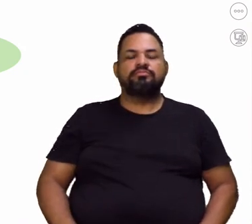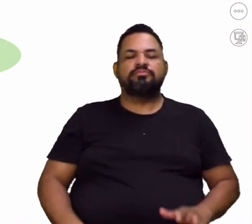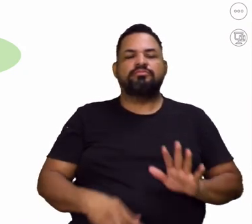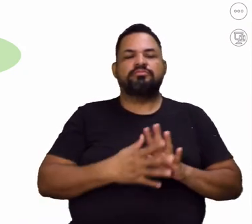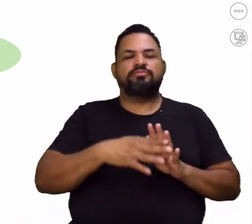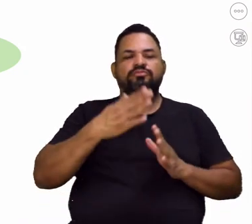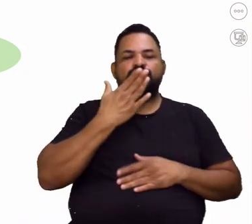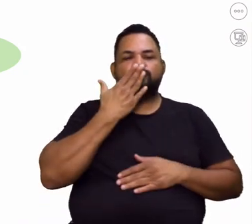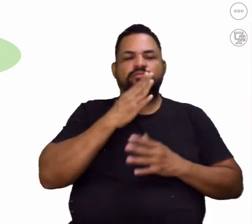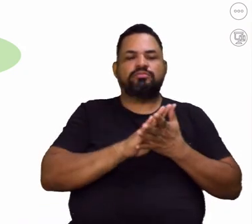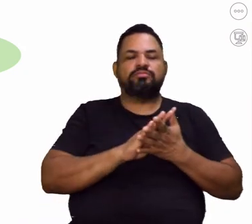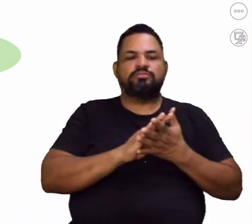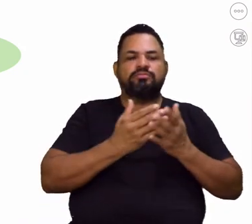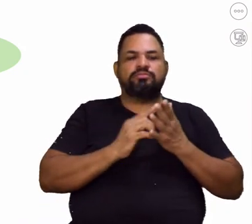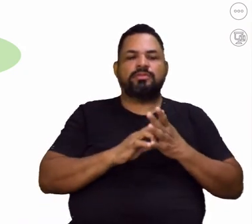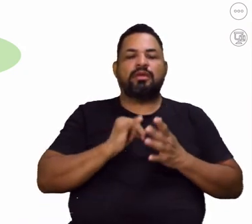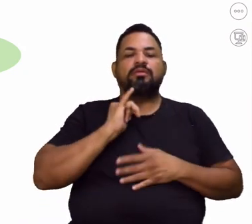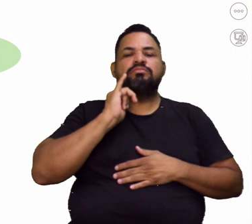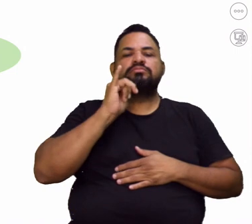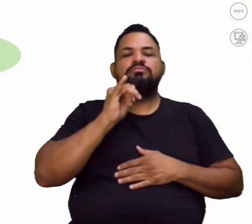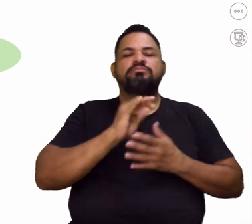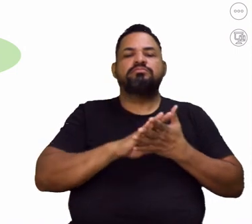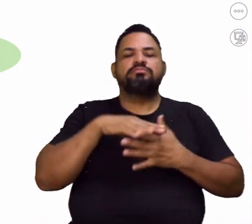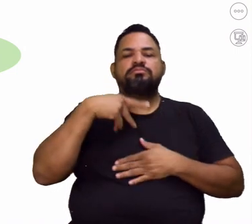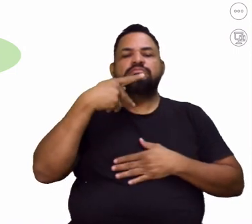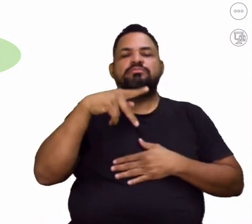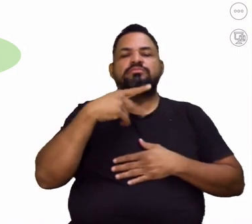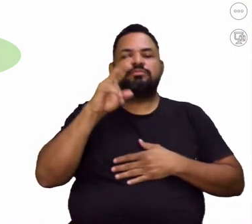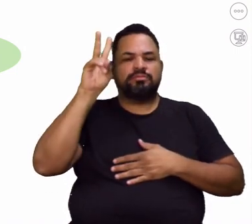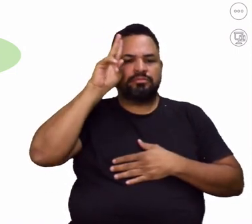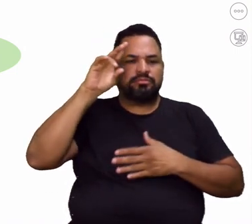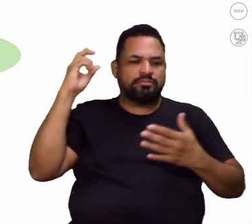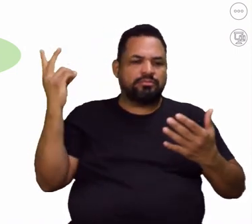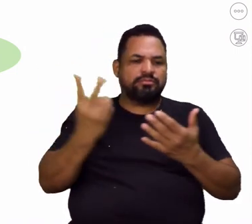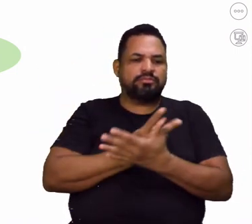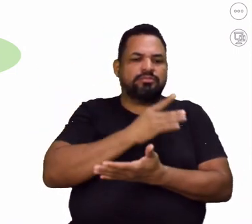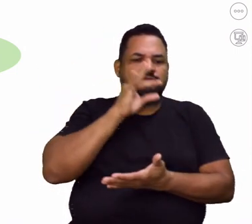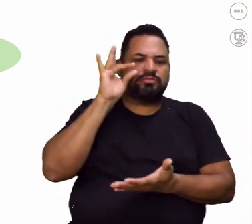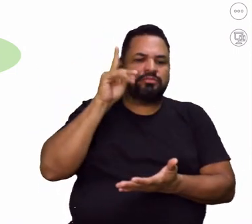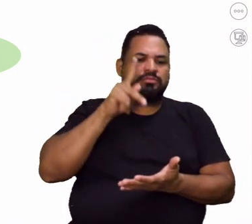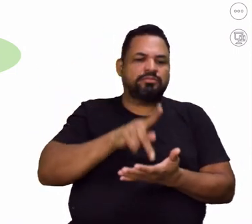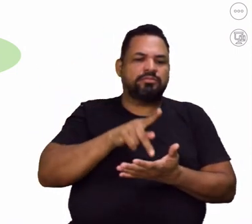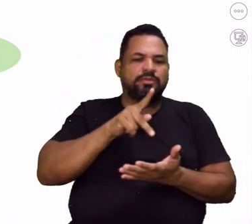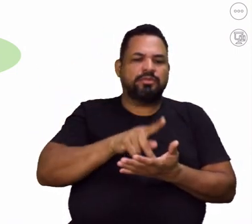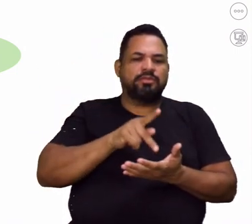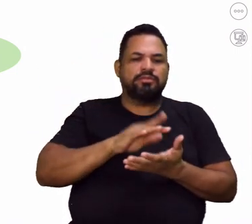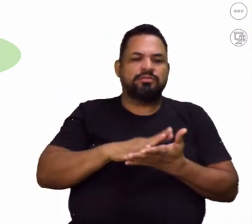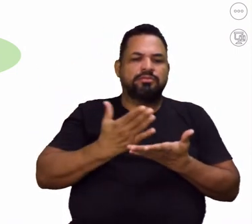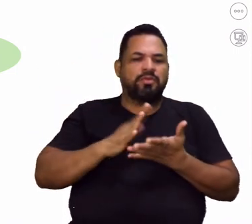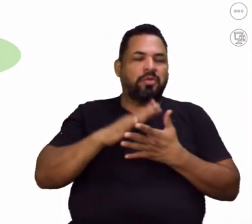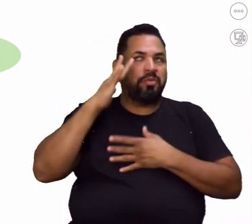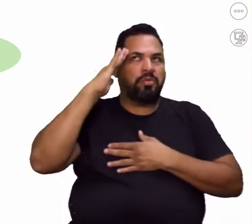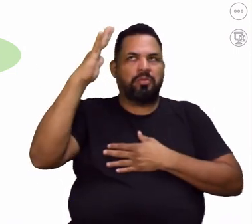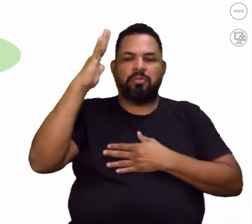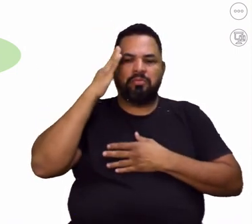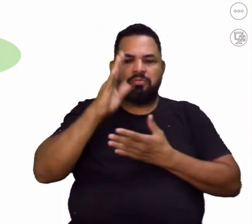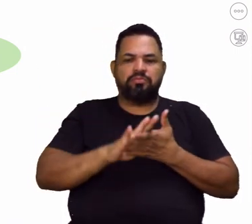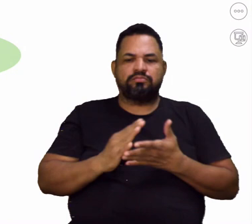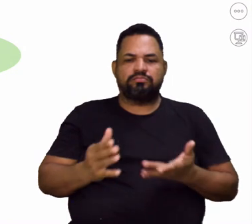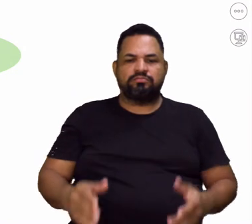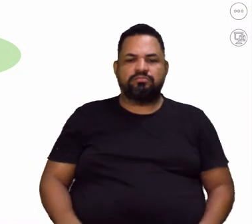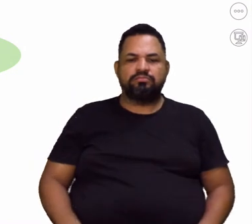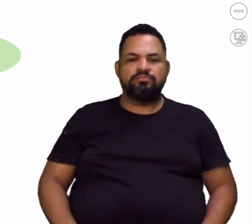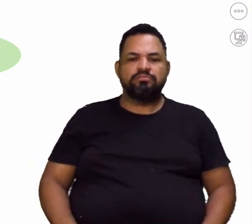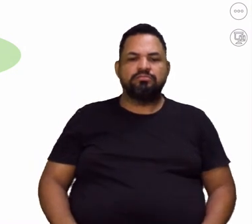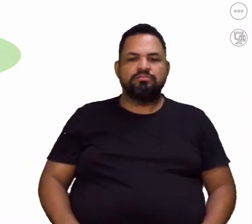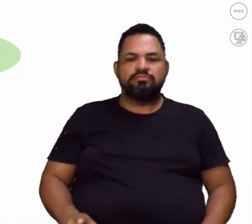de texto que conta história, né? Um acontecimento de verdade, real ou fictício, certo? Então,